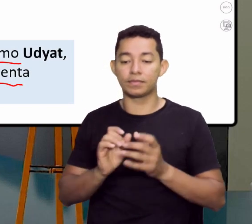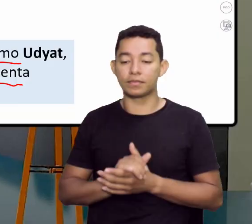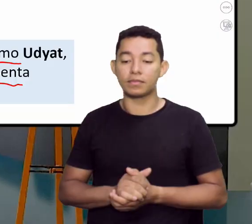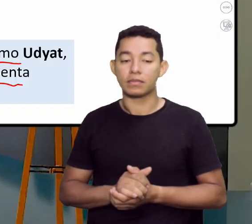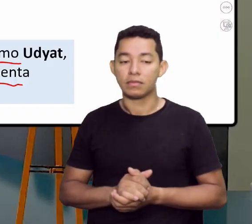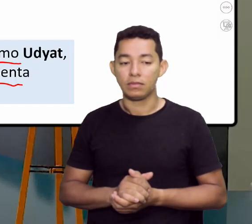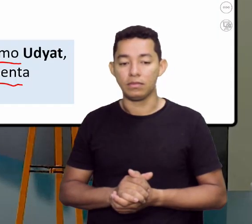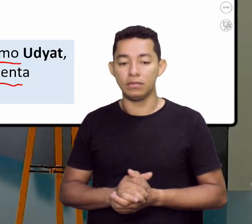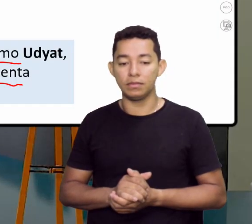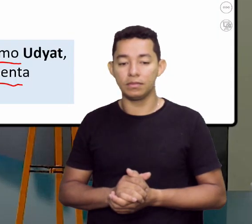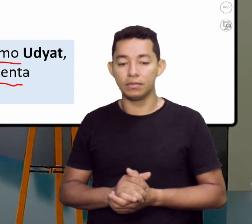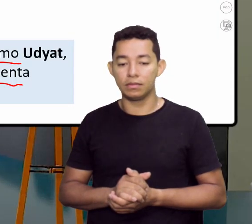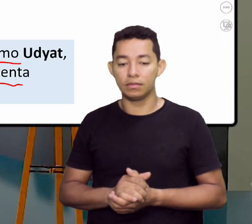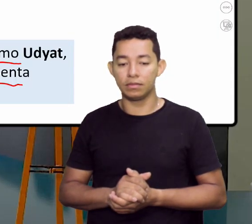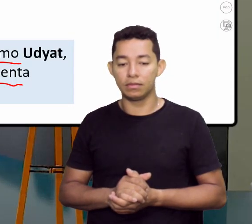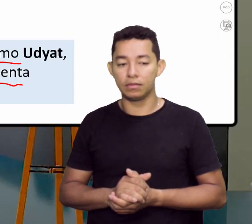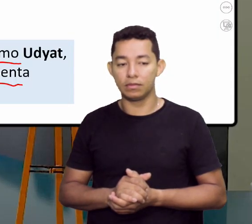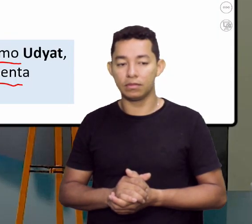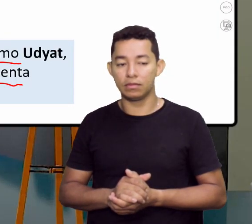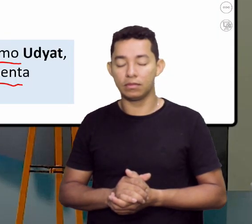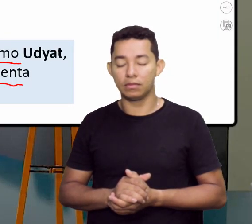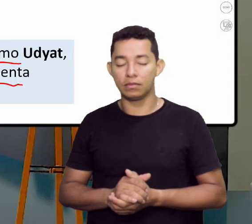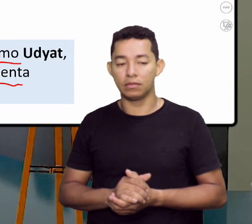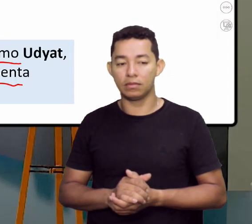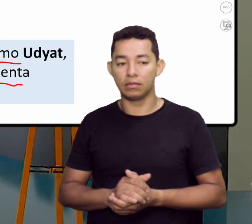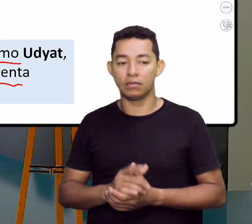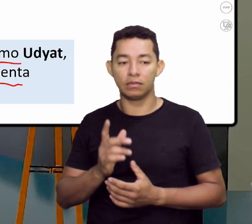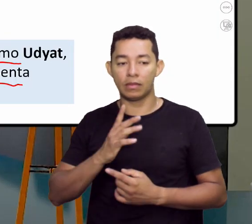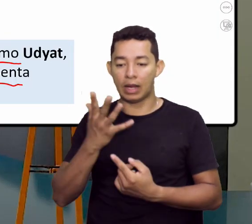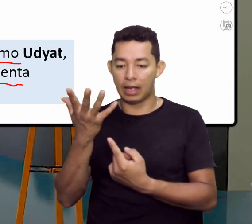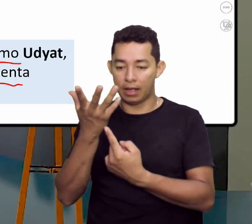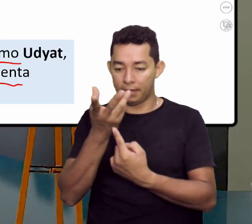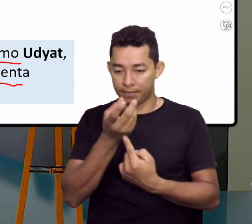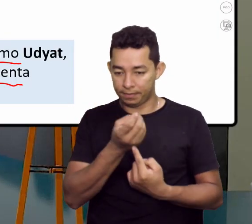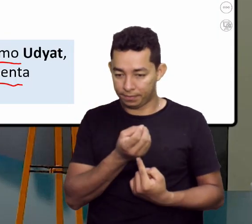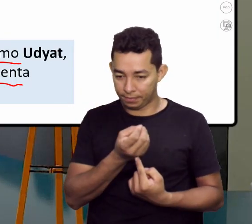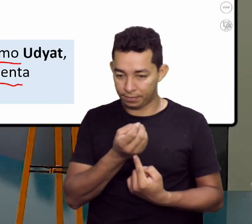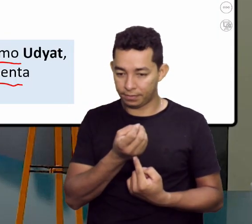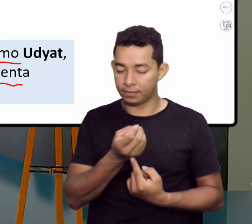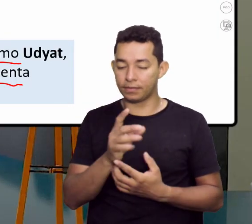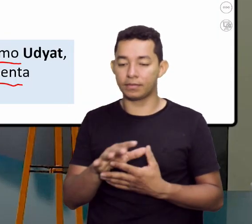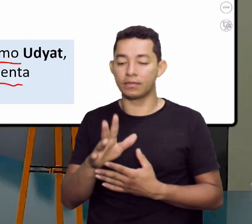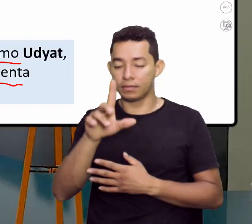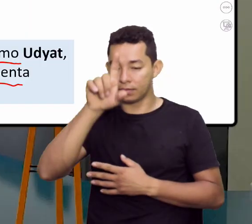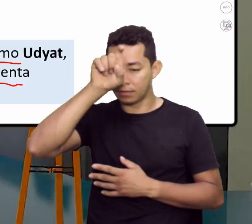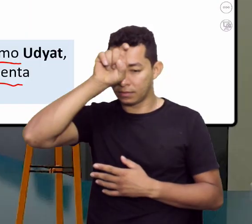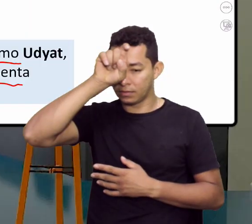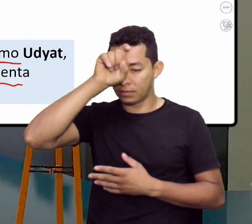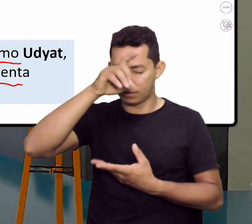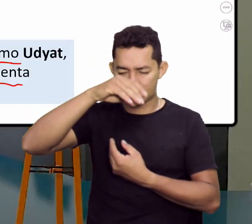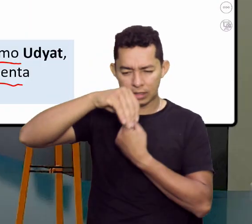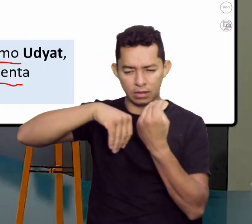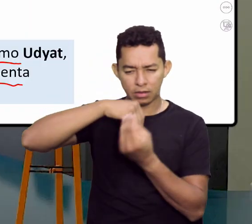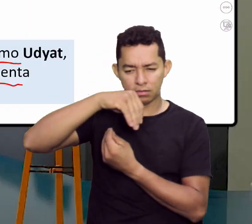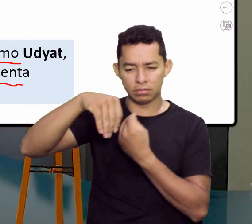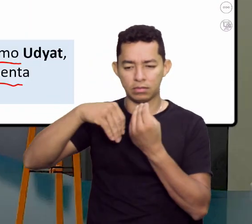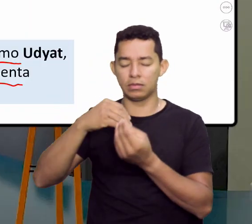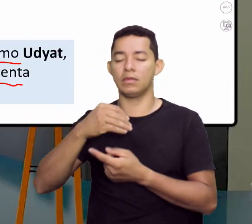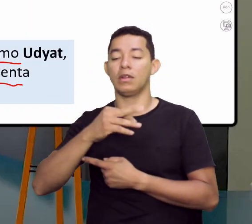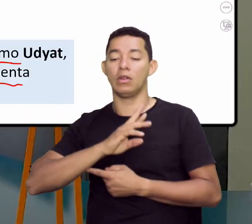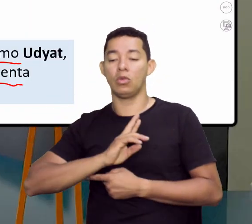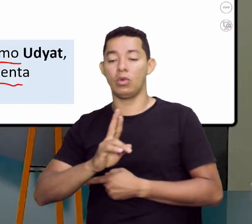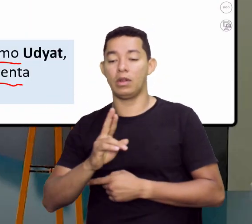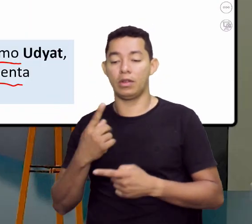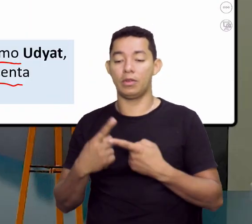é o seguinte: a arte egípcia se mistura com religião porque eles eles tinham a ideia de